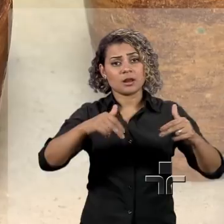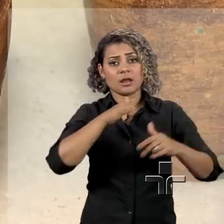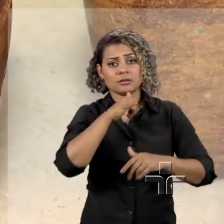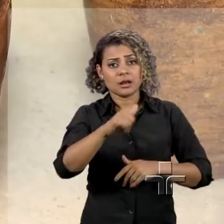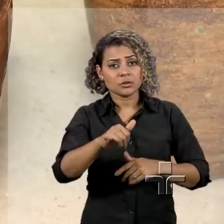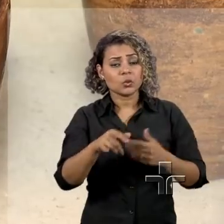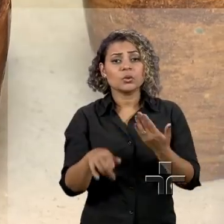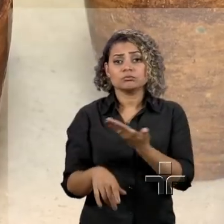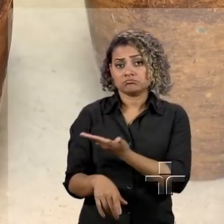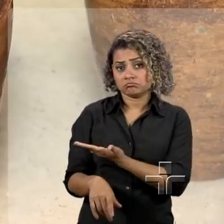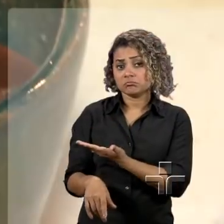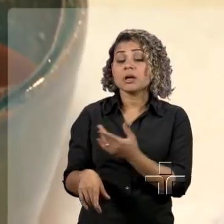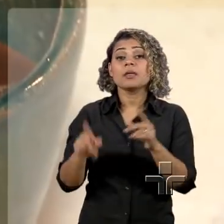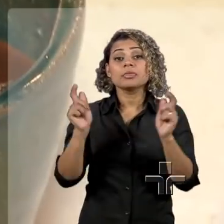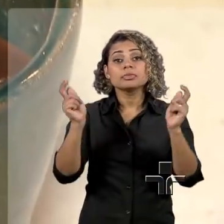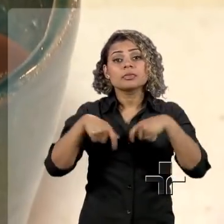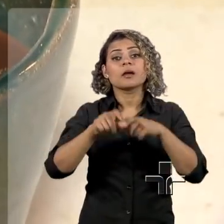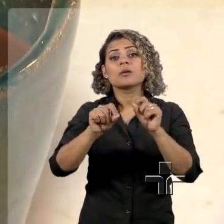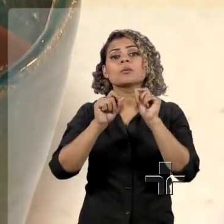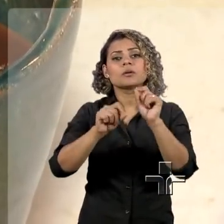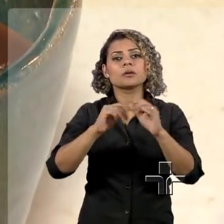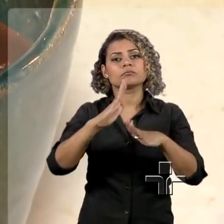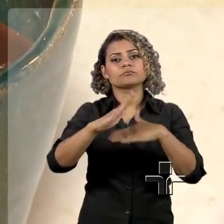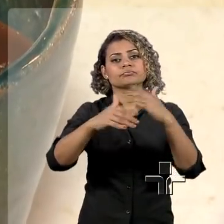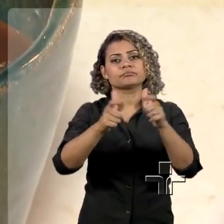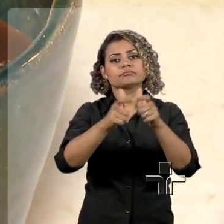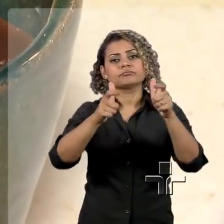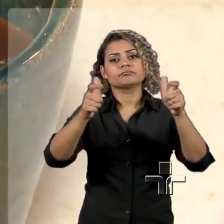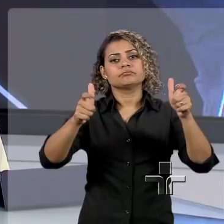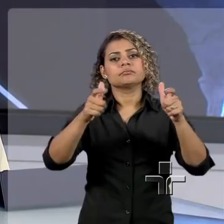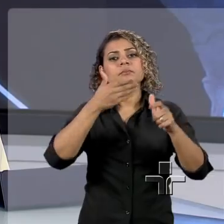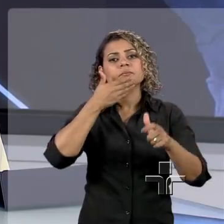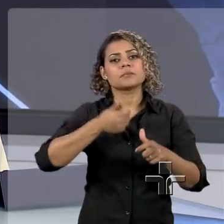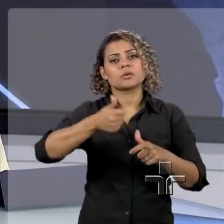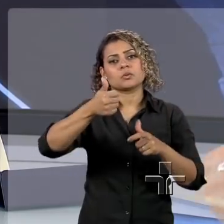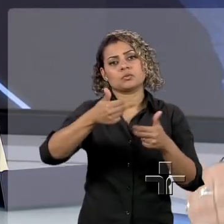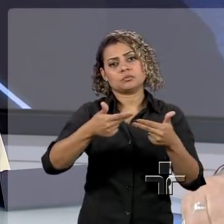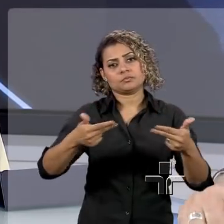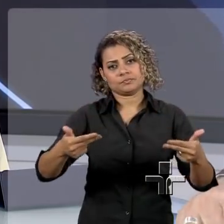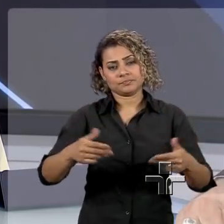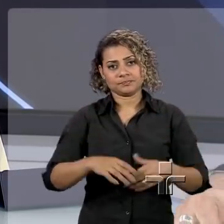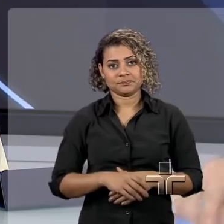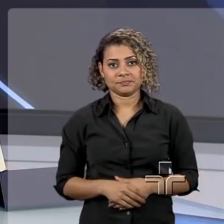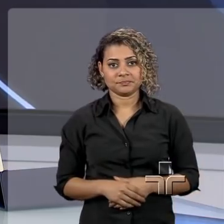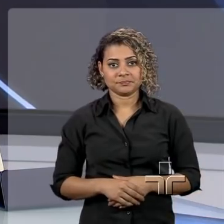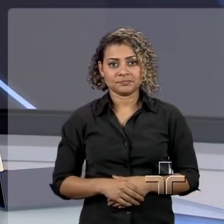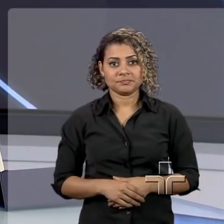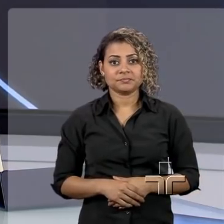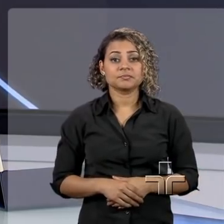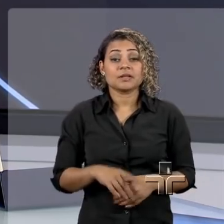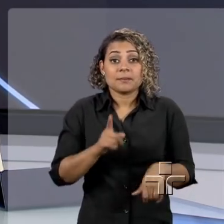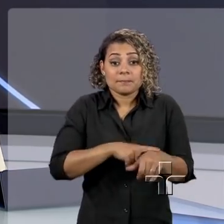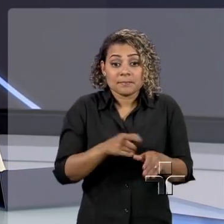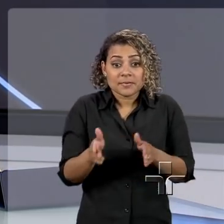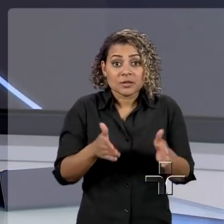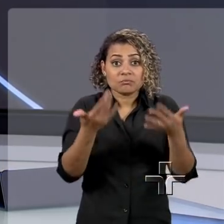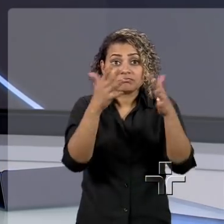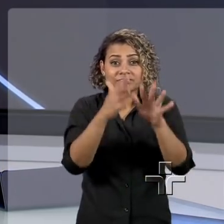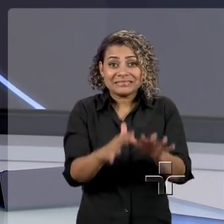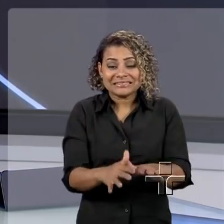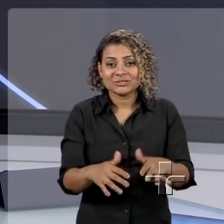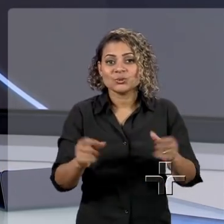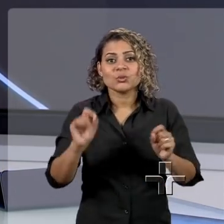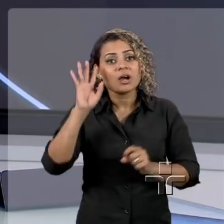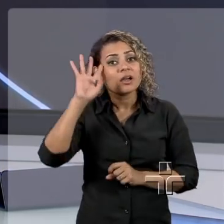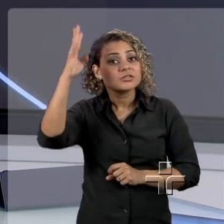eletrônicos e tem um potencial de crescimento vastíssimo. Bom, em tempos de crise, as soluções, os caminhos